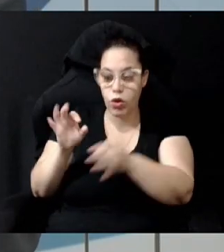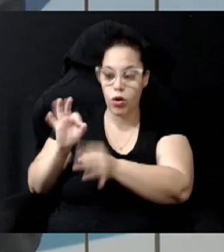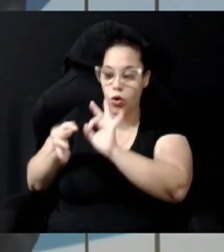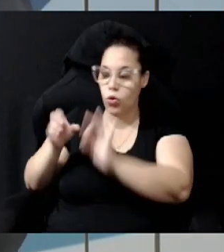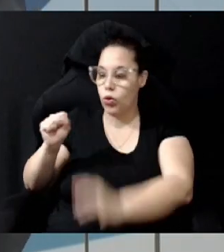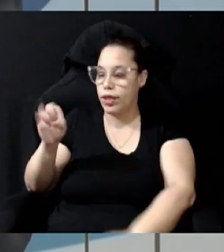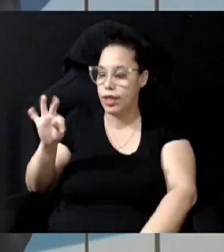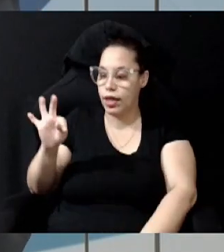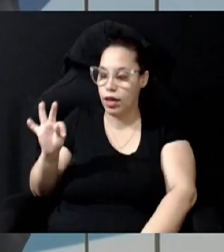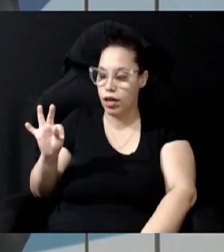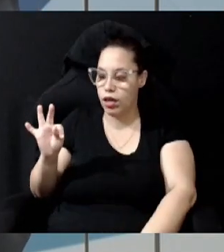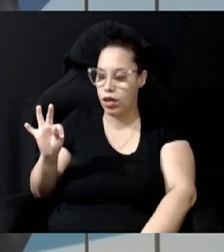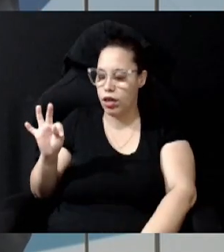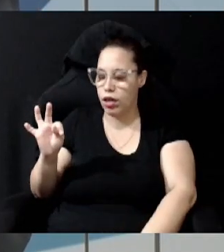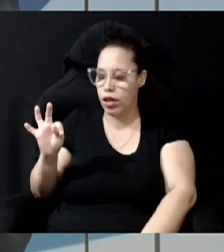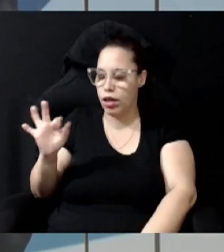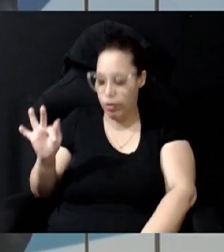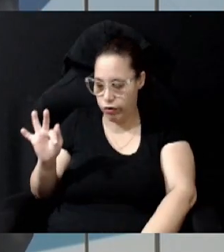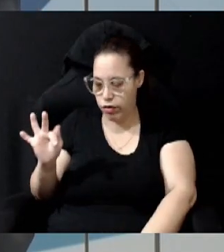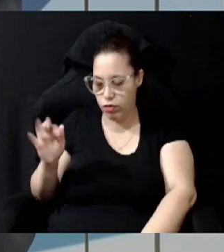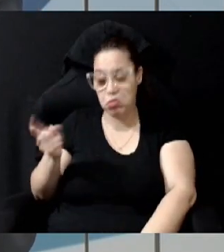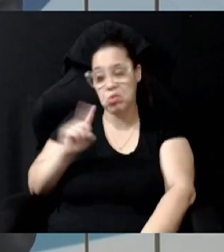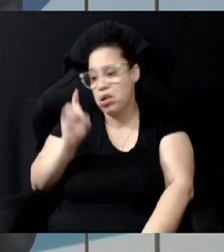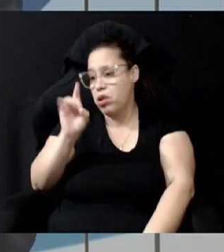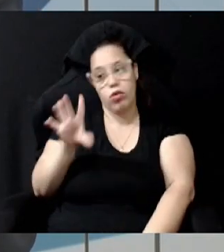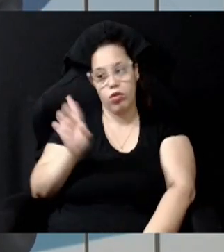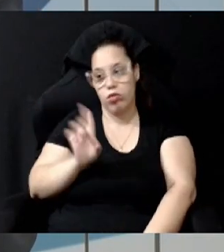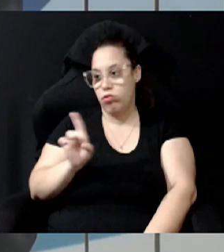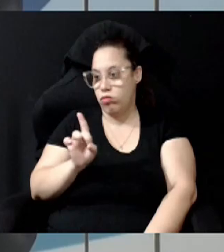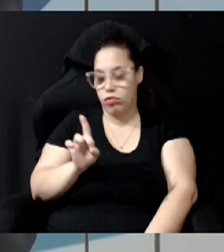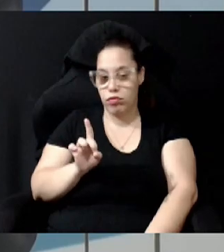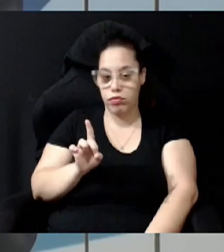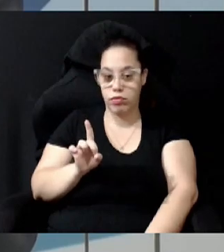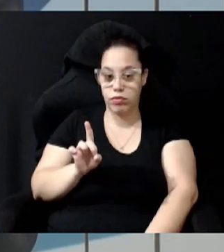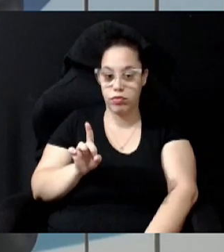do Brasil. Mas não é só isso que acontece, né? A gente tem,